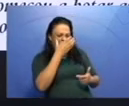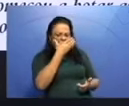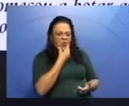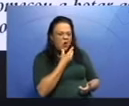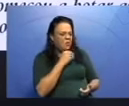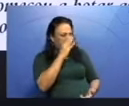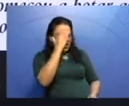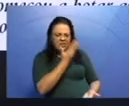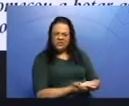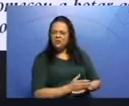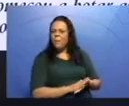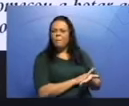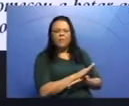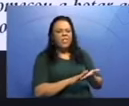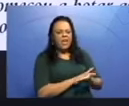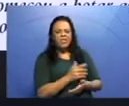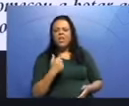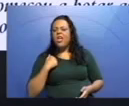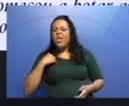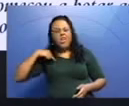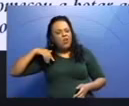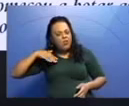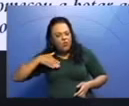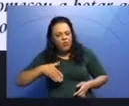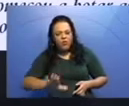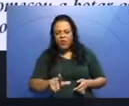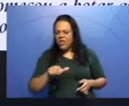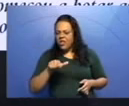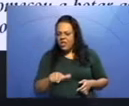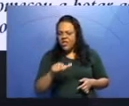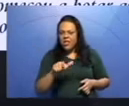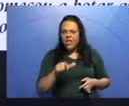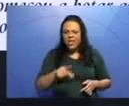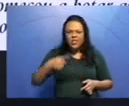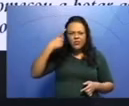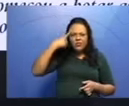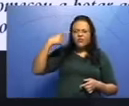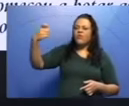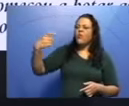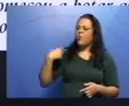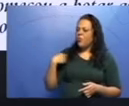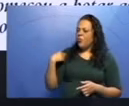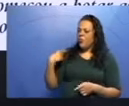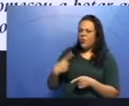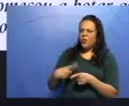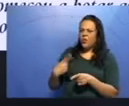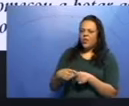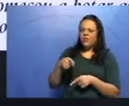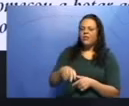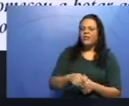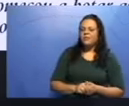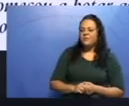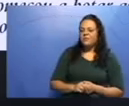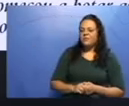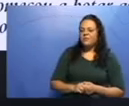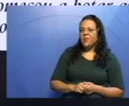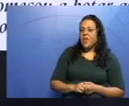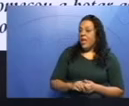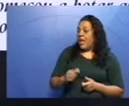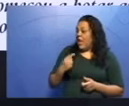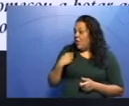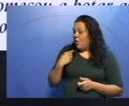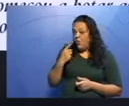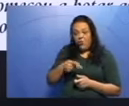nada, pois saiba que fui e que ela adivinhou o motivo da consulta, antes mesmo que eu lhe dissesse o que